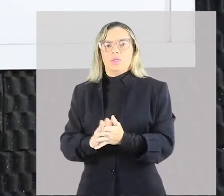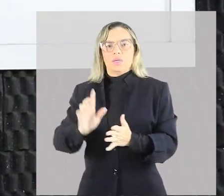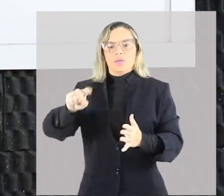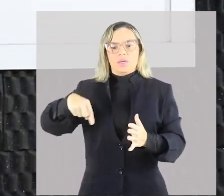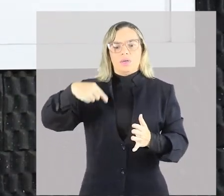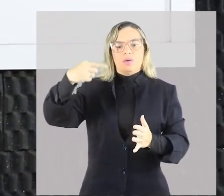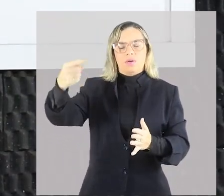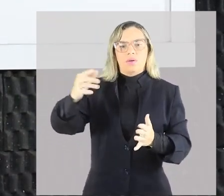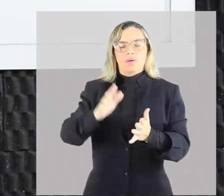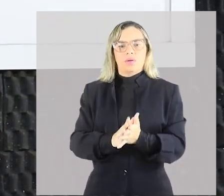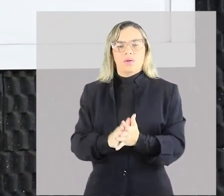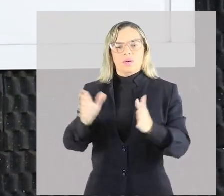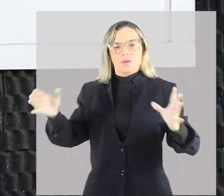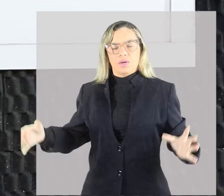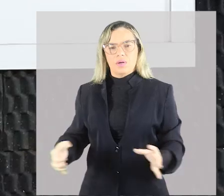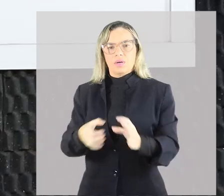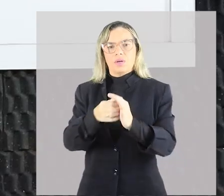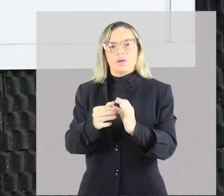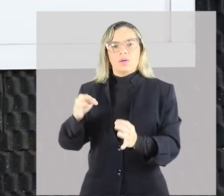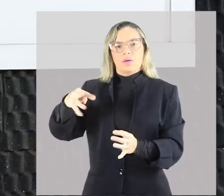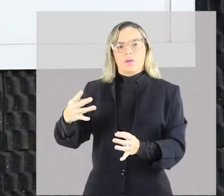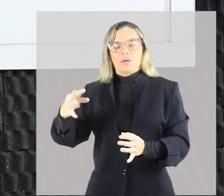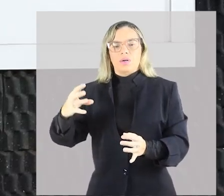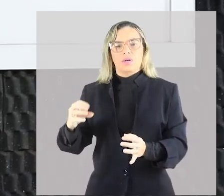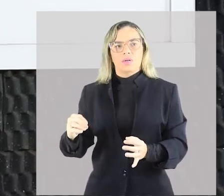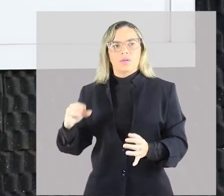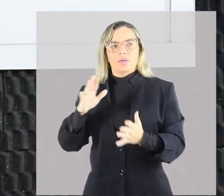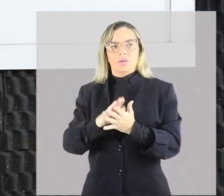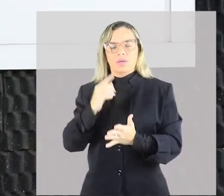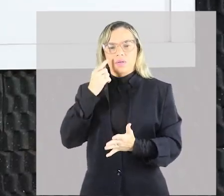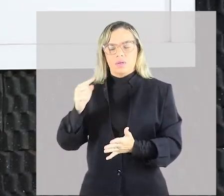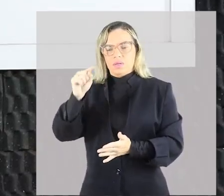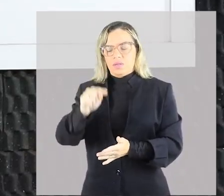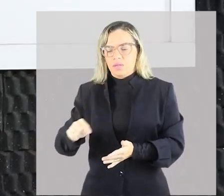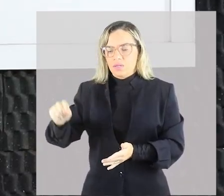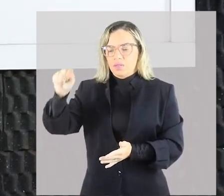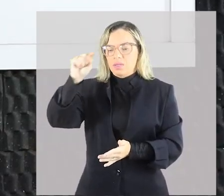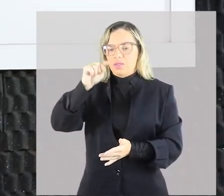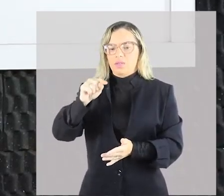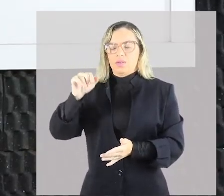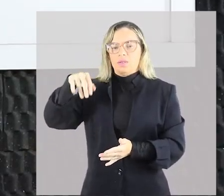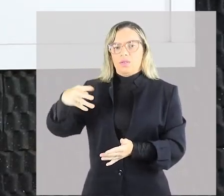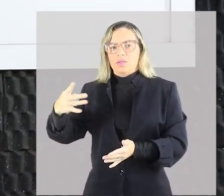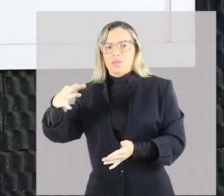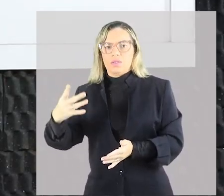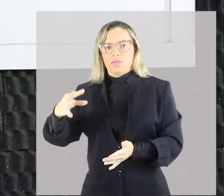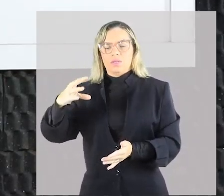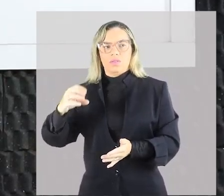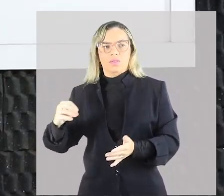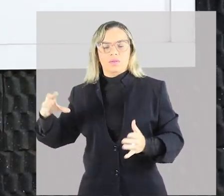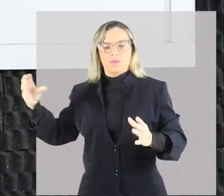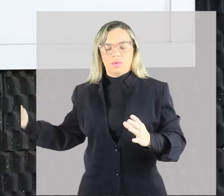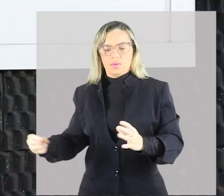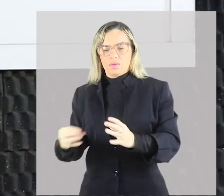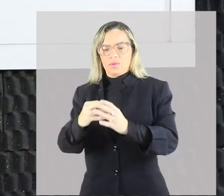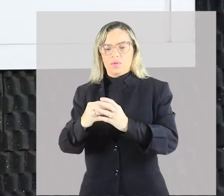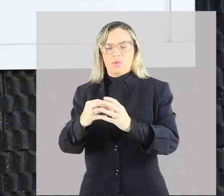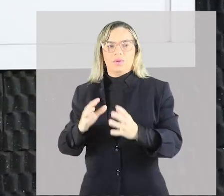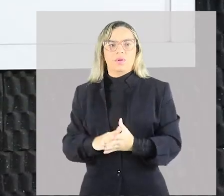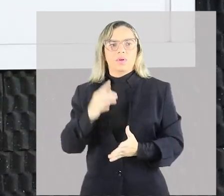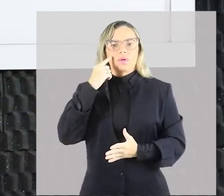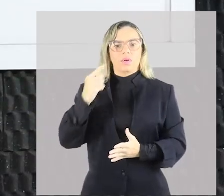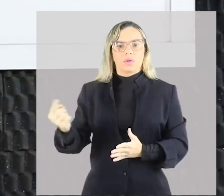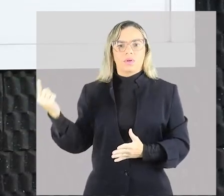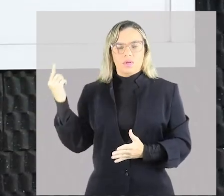falar de interseção. A gente vai verificar que essa parte comum aqui, ele é chamado de interseção. Então, turma, isso aqui é uma